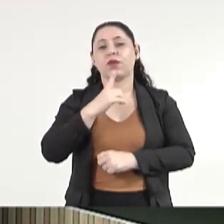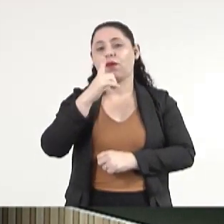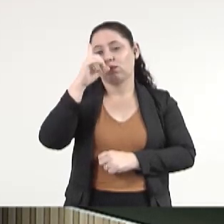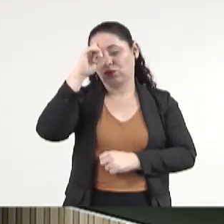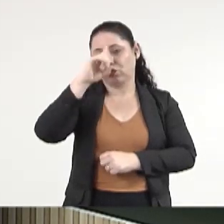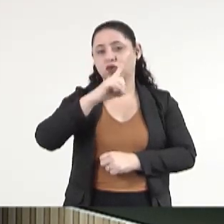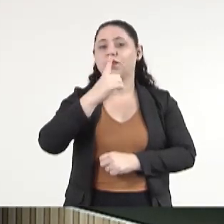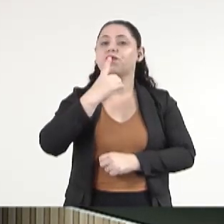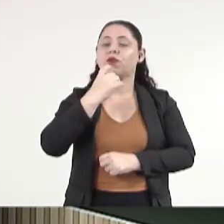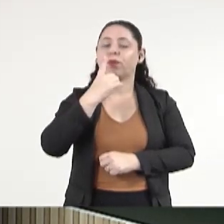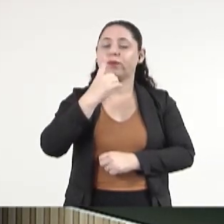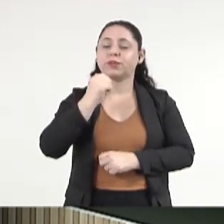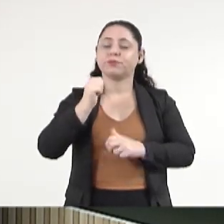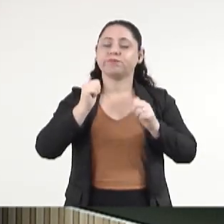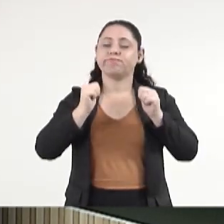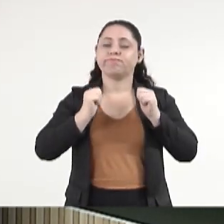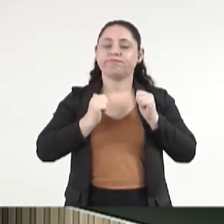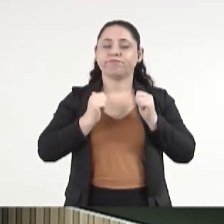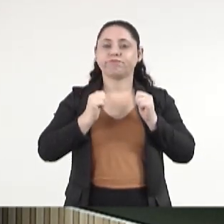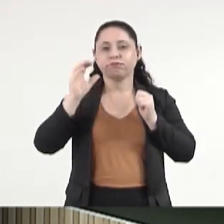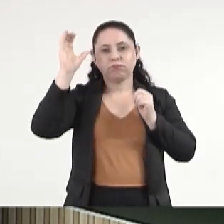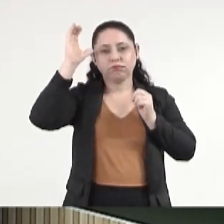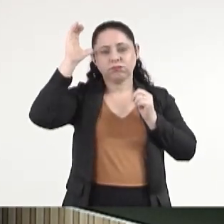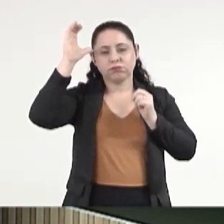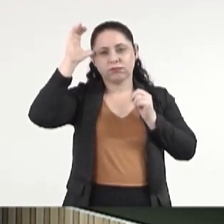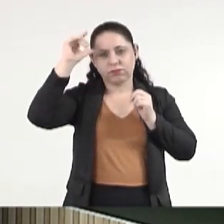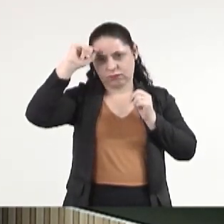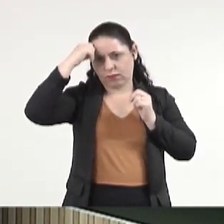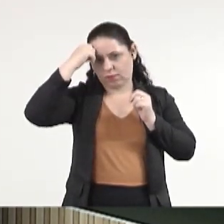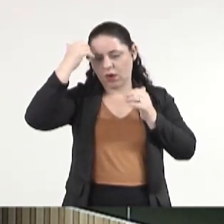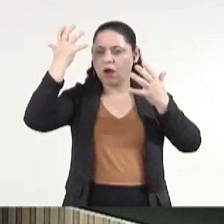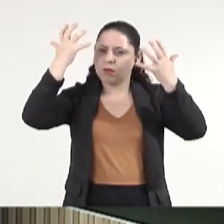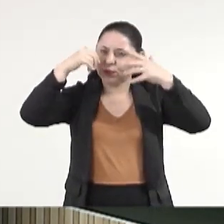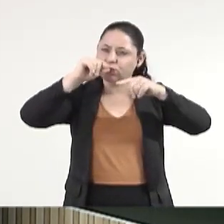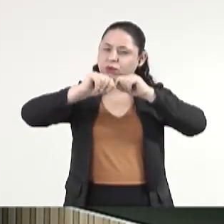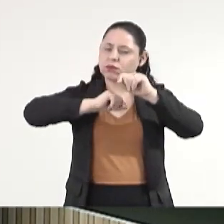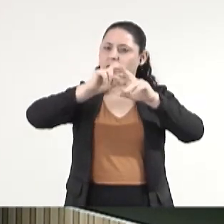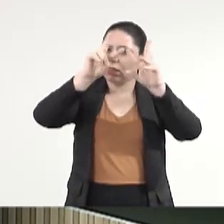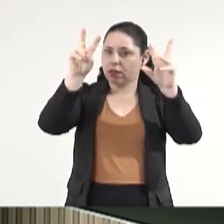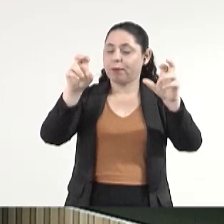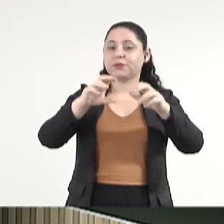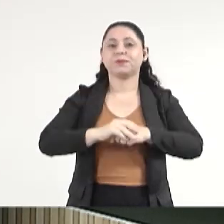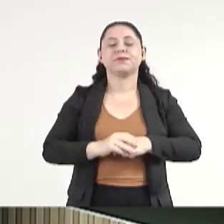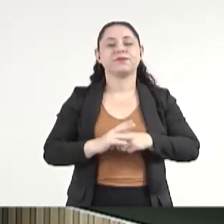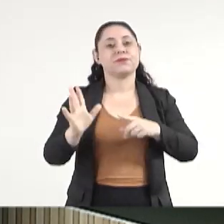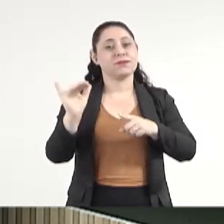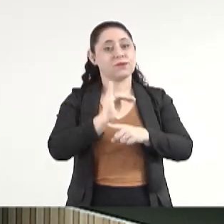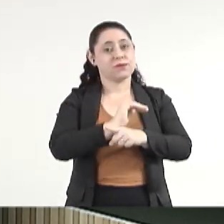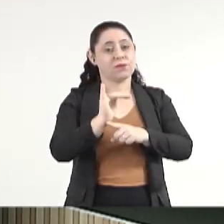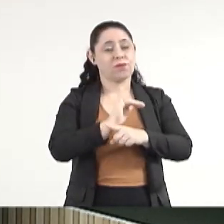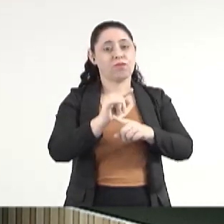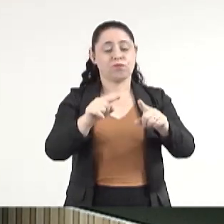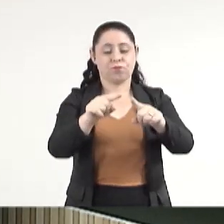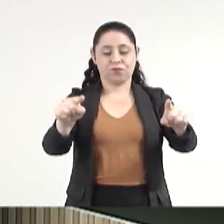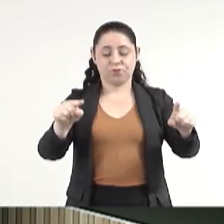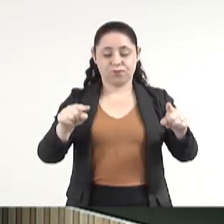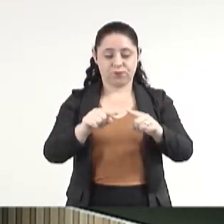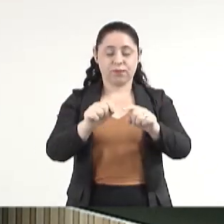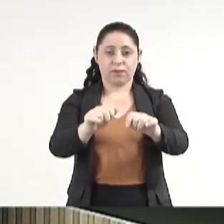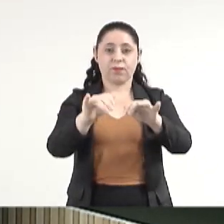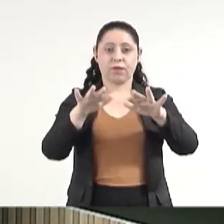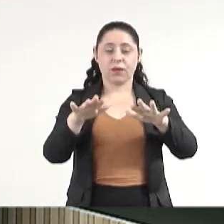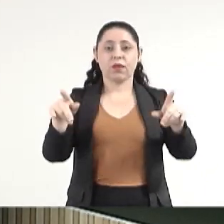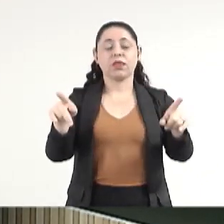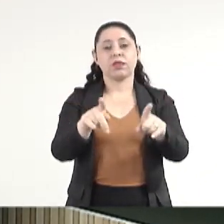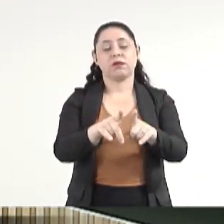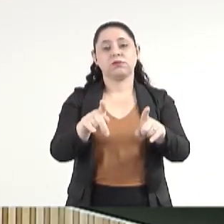feriado do Dia da Consciência Negra, um dia também de muita reflexão sobre o assunto. As atividades do plenário, também aqui